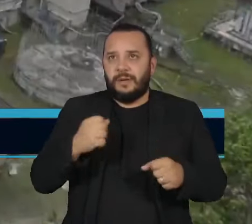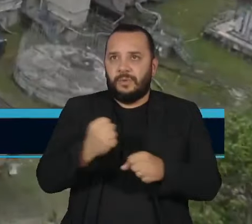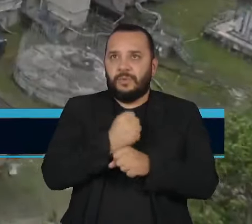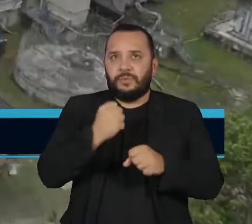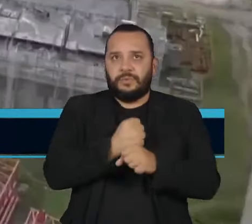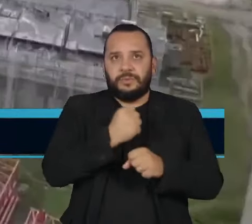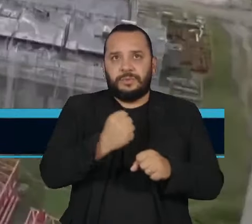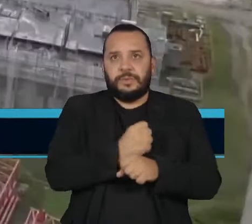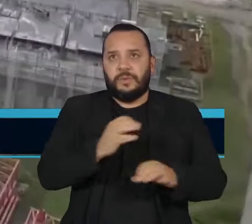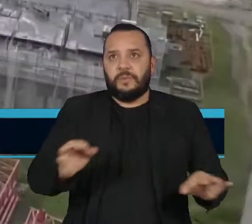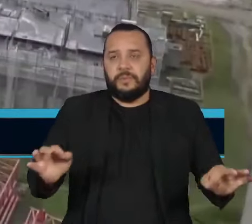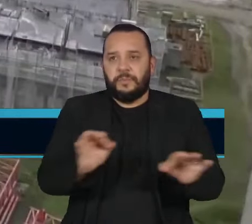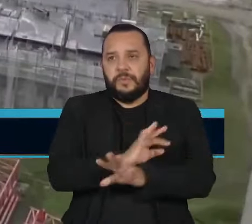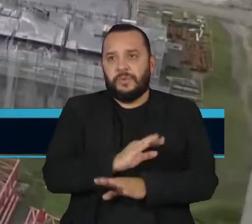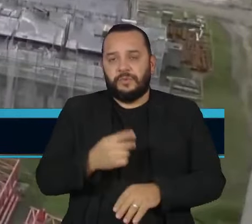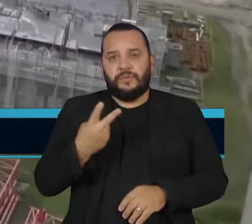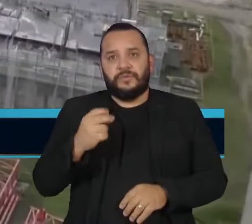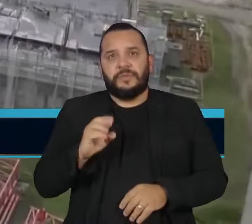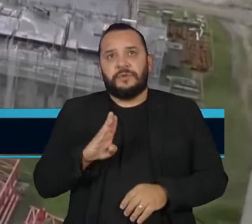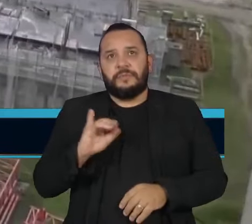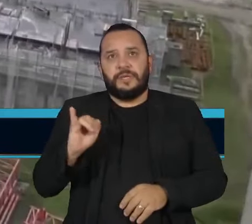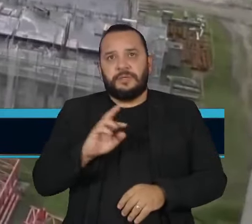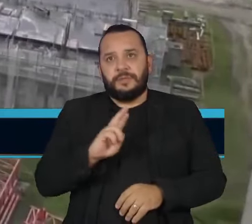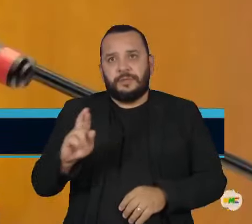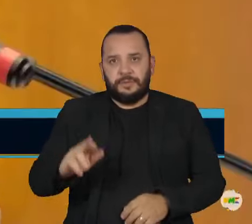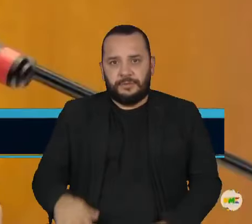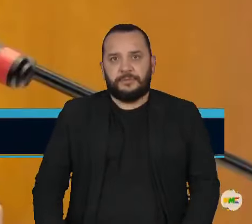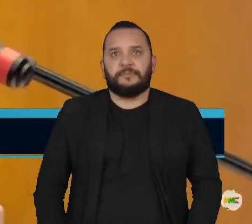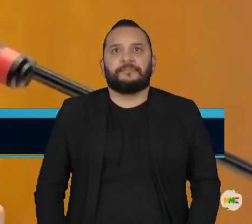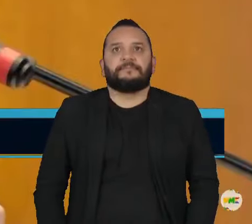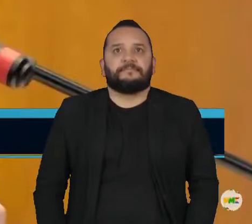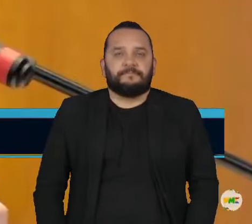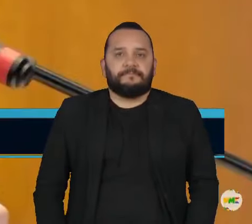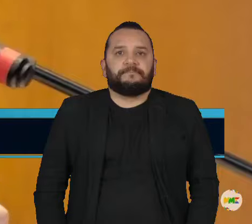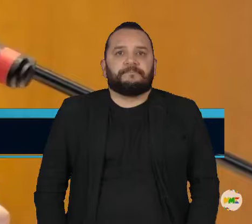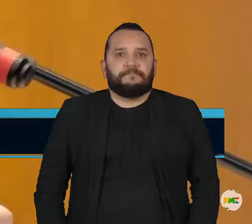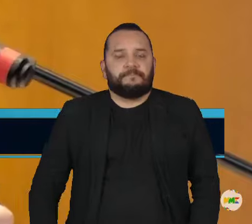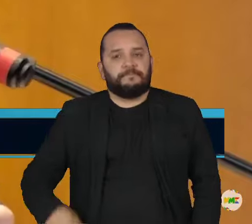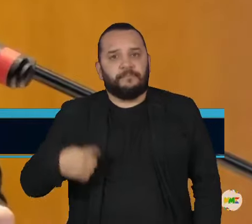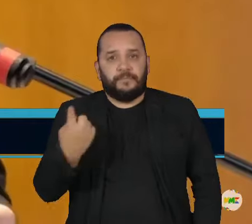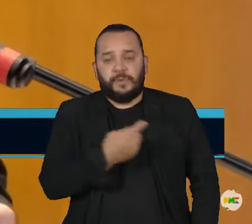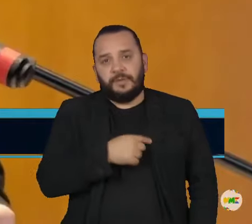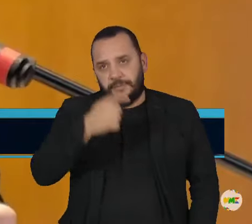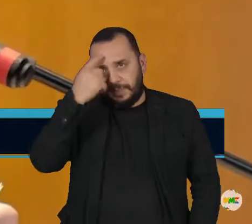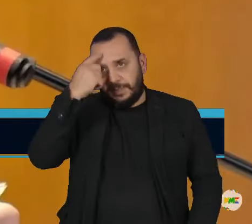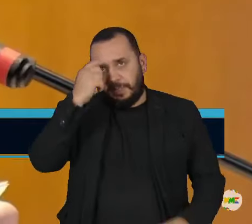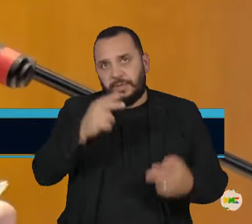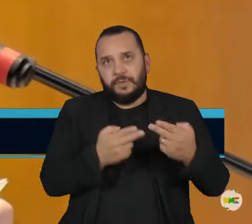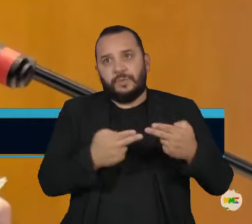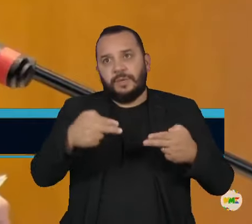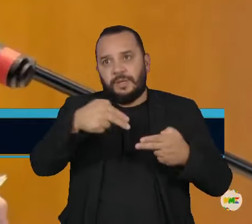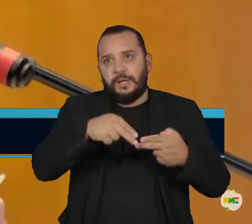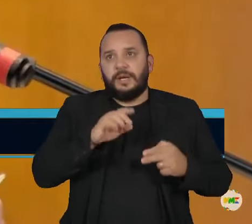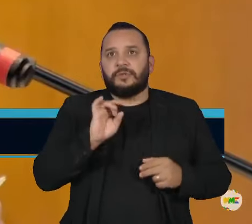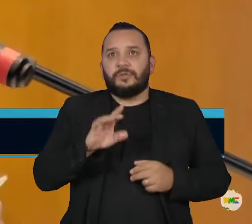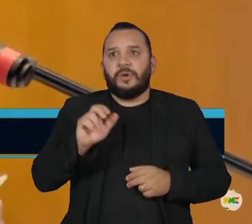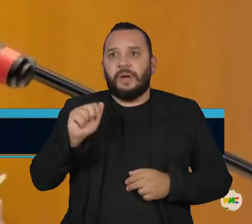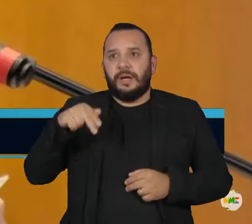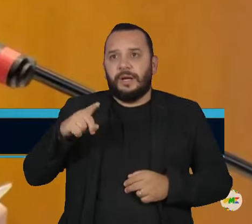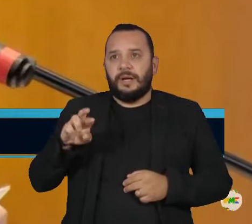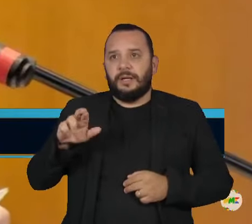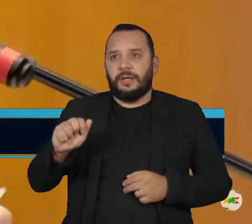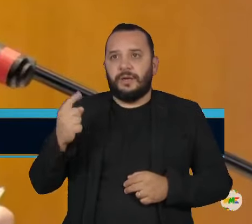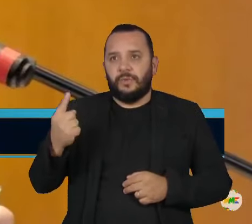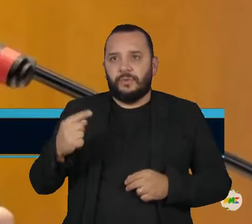da Usina ainda vai custar quase R 20 bilhões deais nós temos que olhar a cadeia nuclear além de Angra 1 Angra